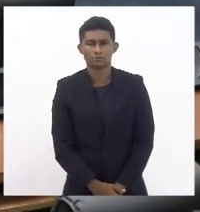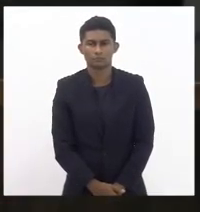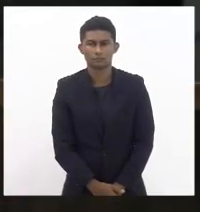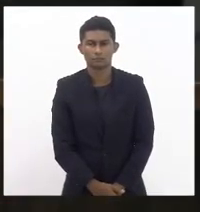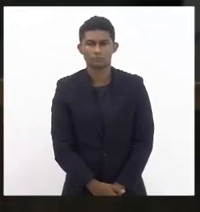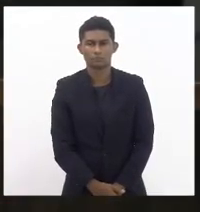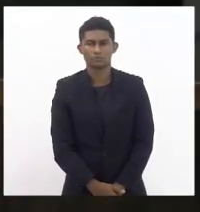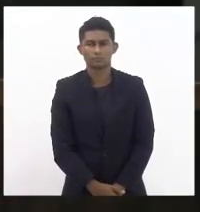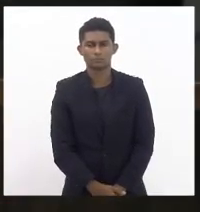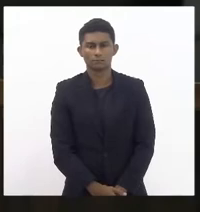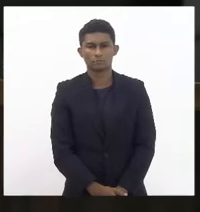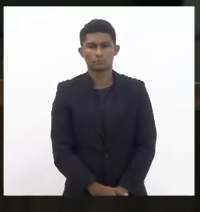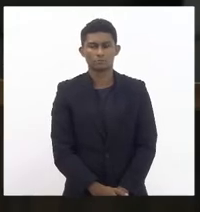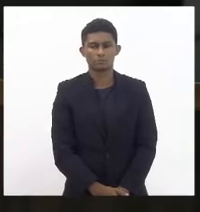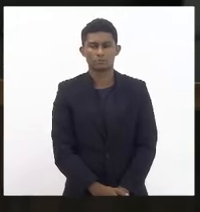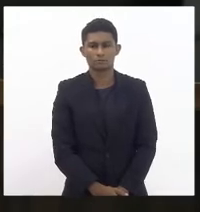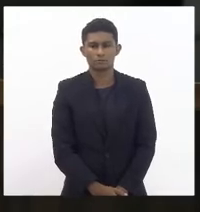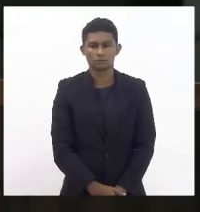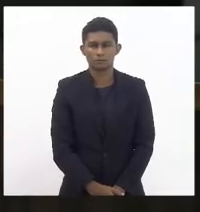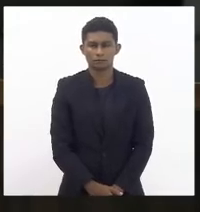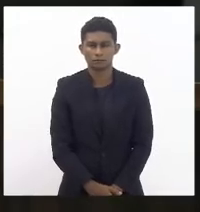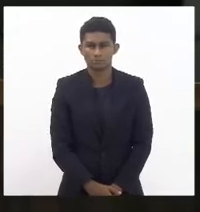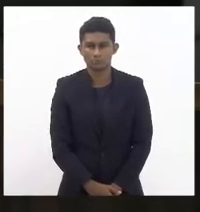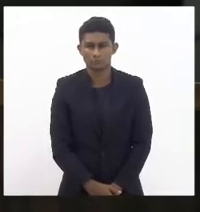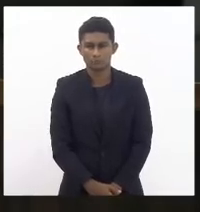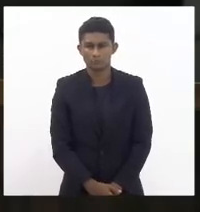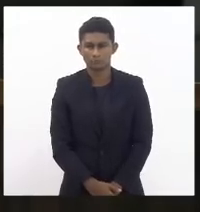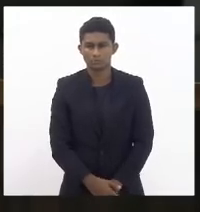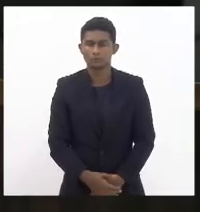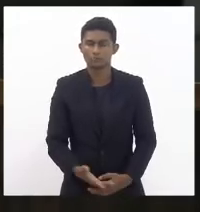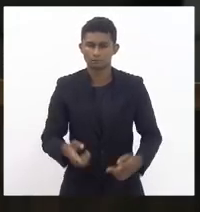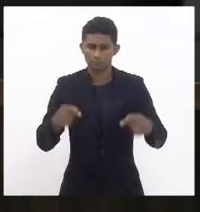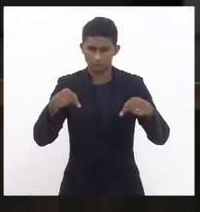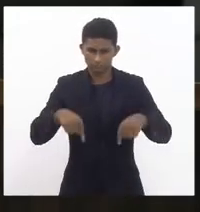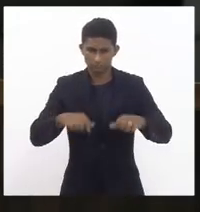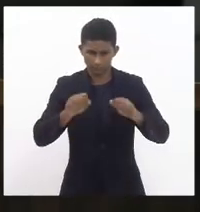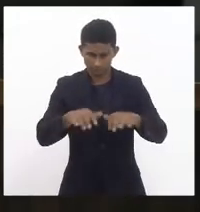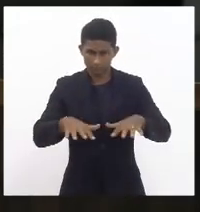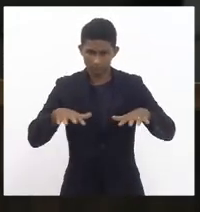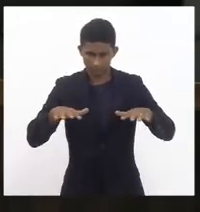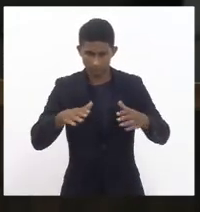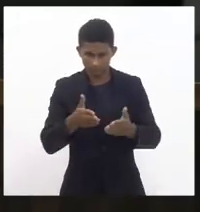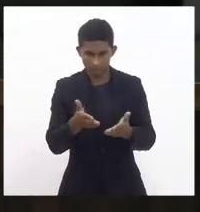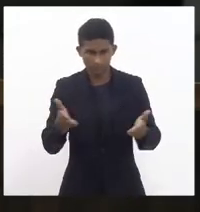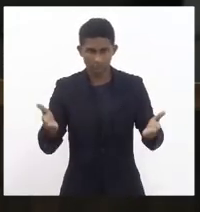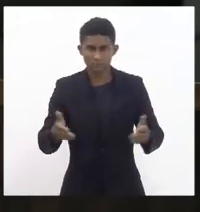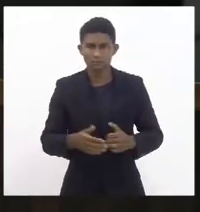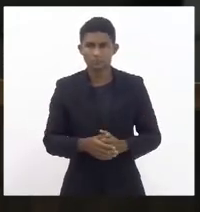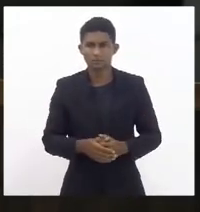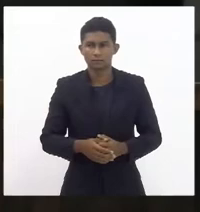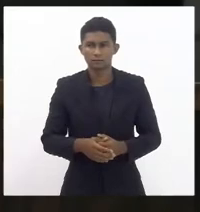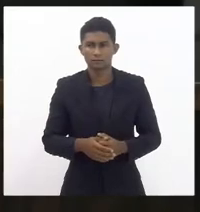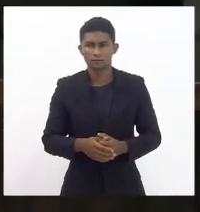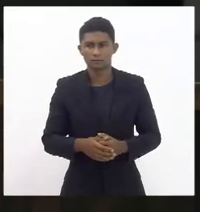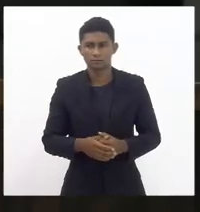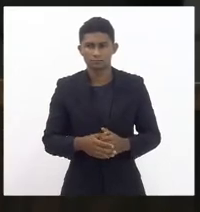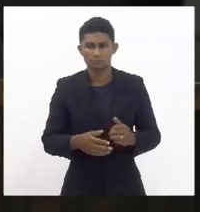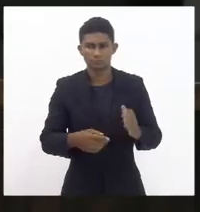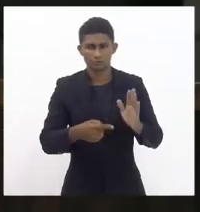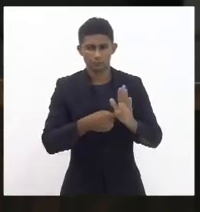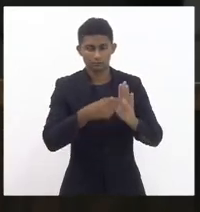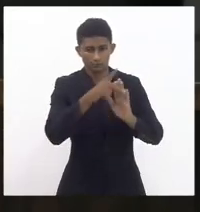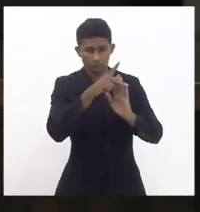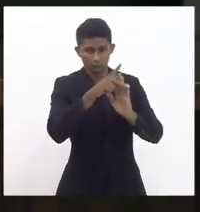bom então e com anuência do Plenário e eu vou ler todos os